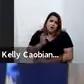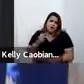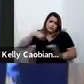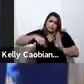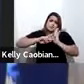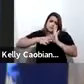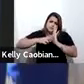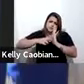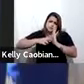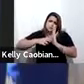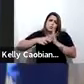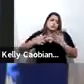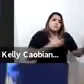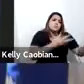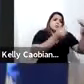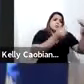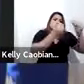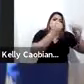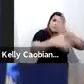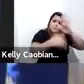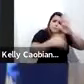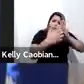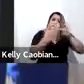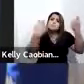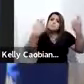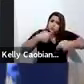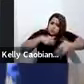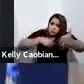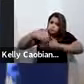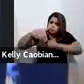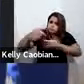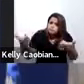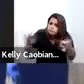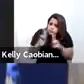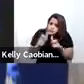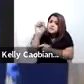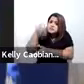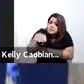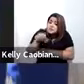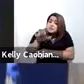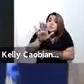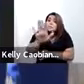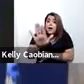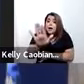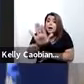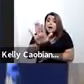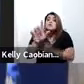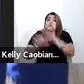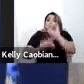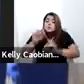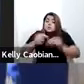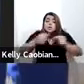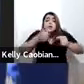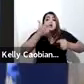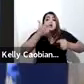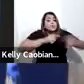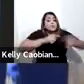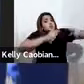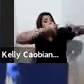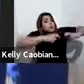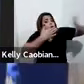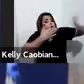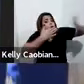as empresas tiveram que fazer redução de pessoal e houve uma discussão, efetivamente, para